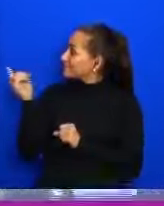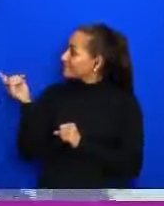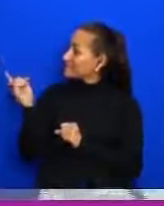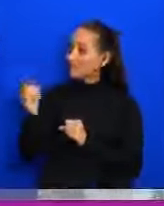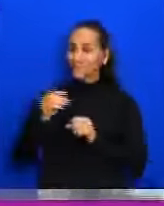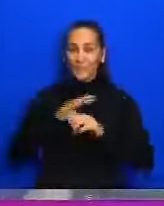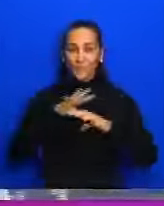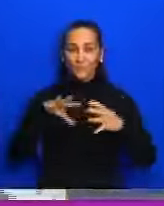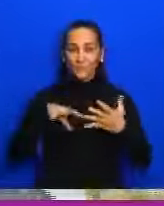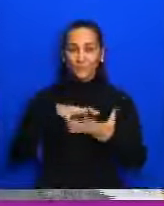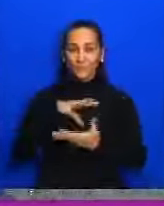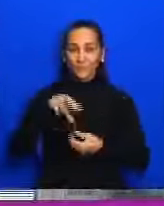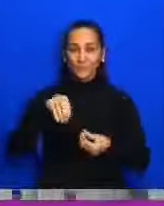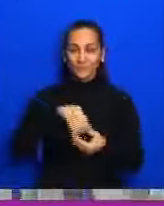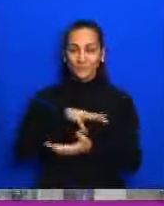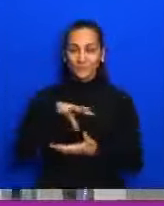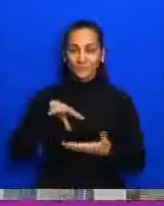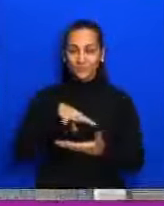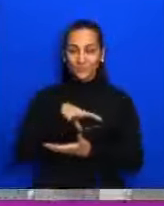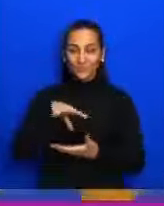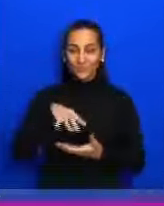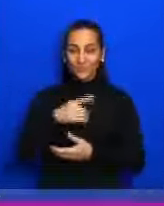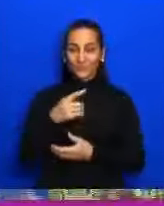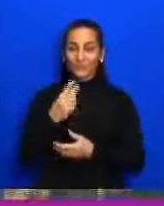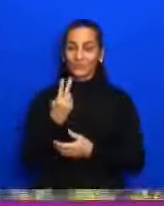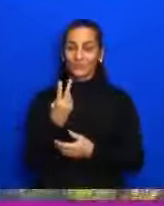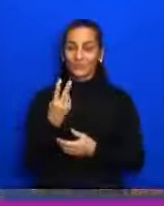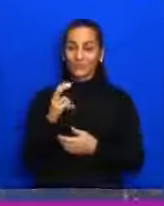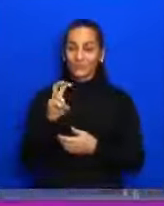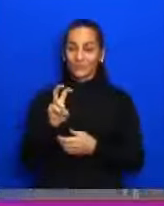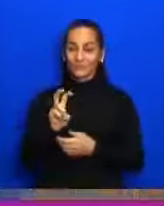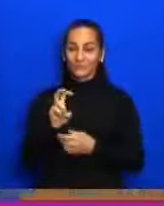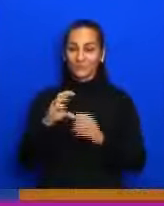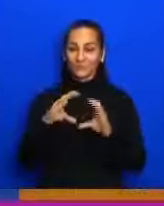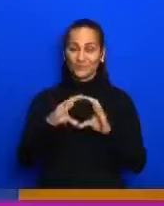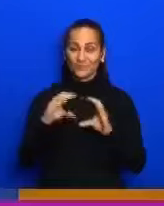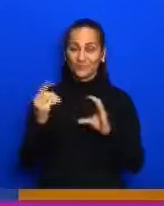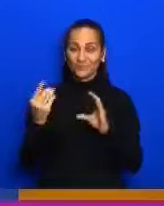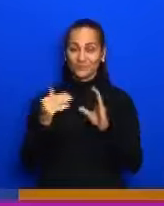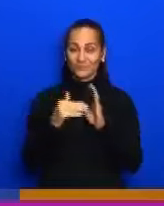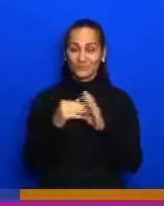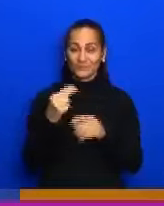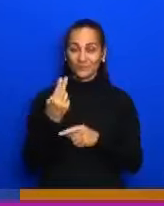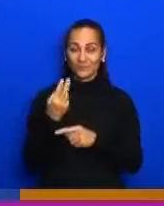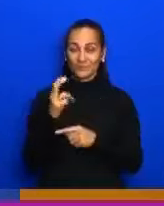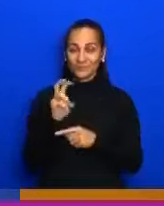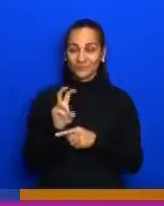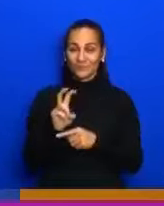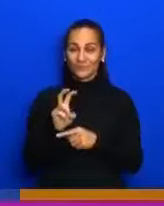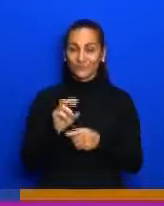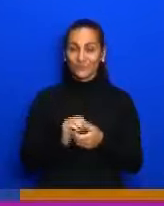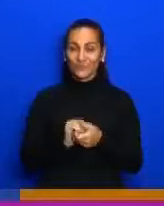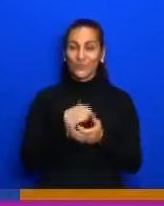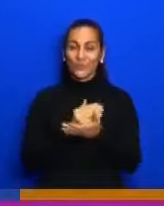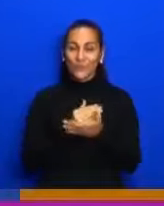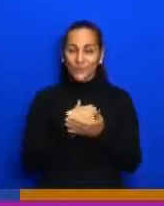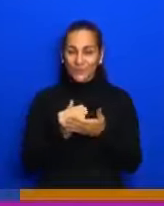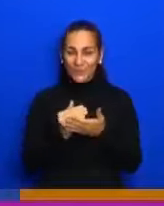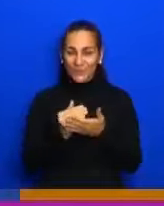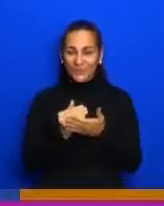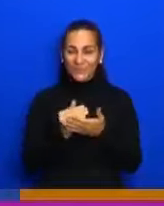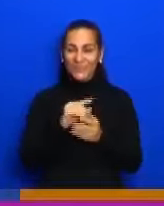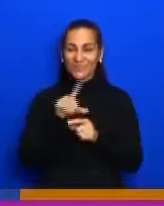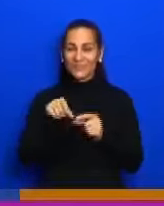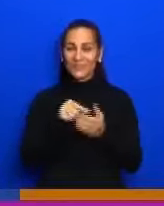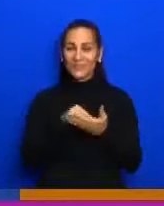Valendo! Globo carregado, embaralhando 25 bolas numeradas de 01 a 25.